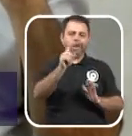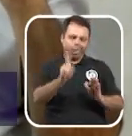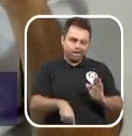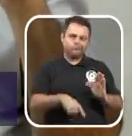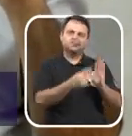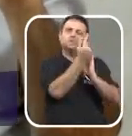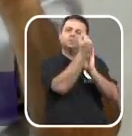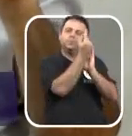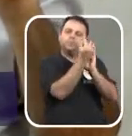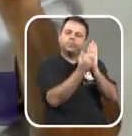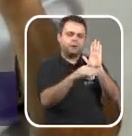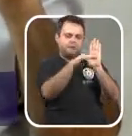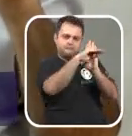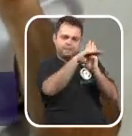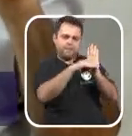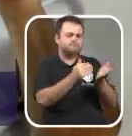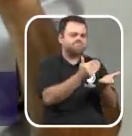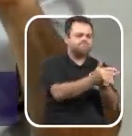aqui? Porque na